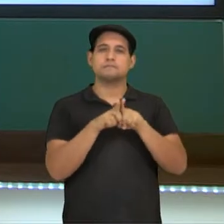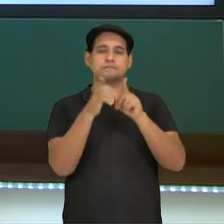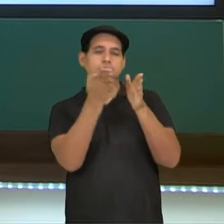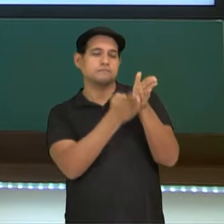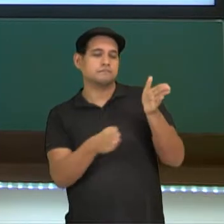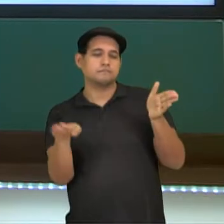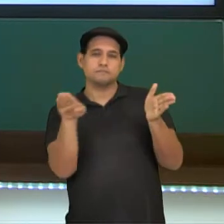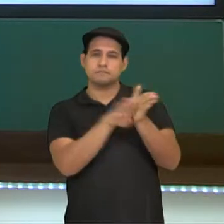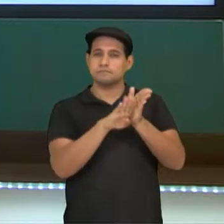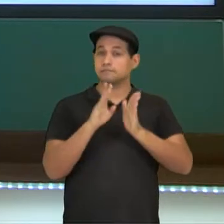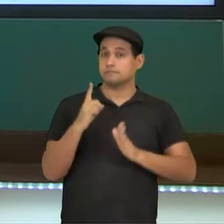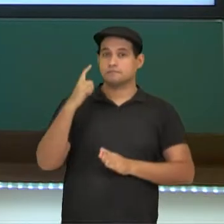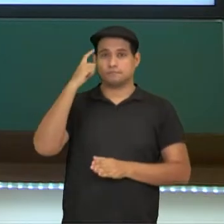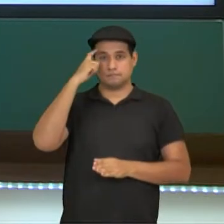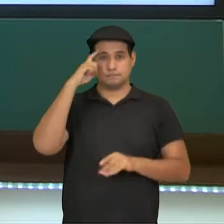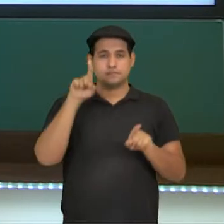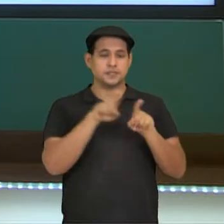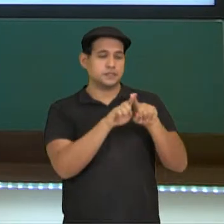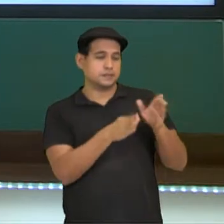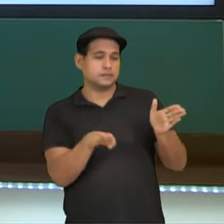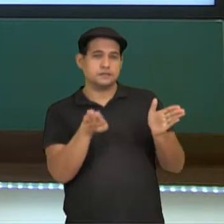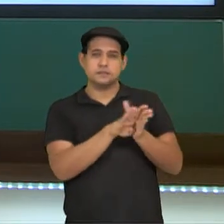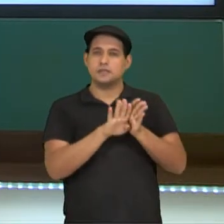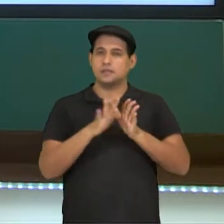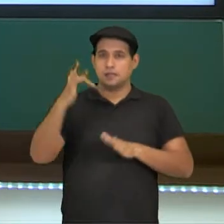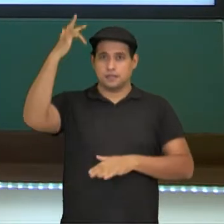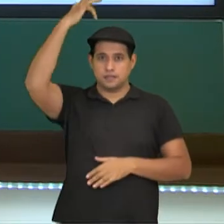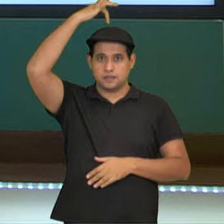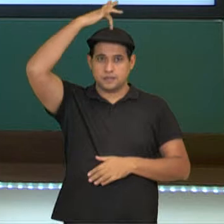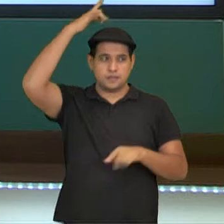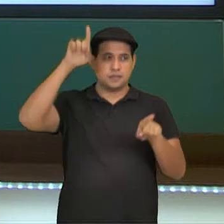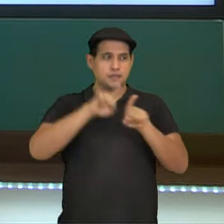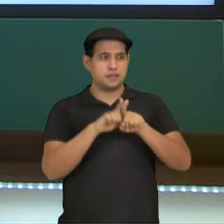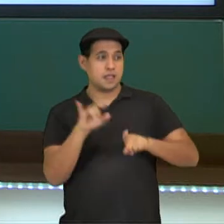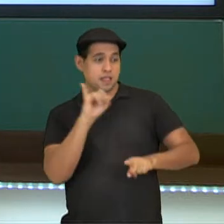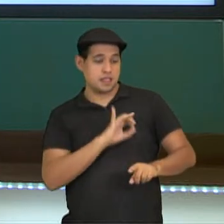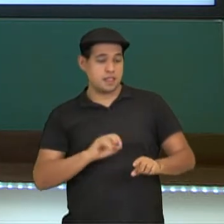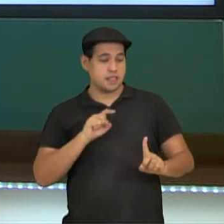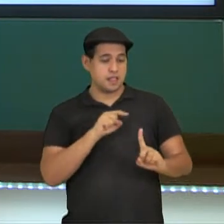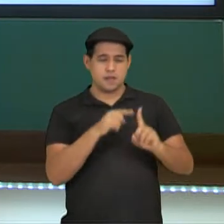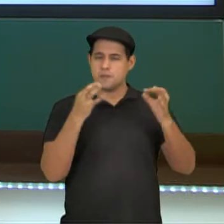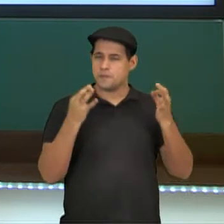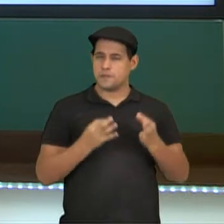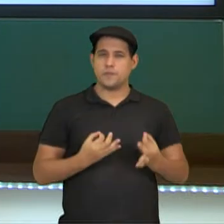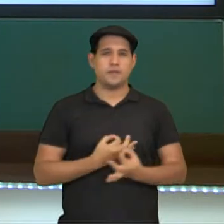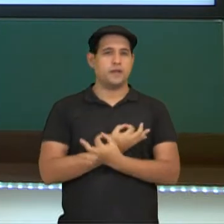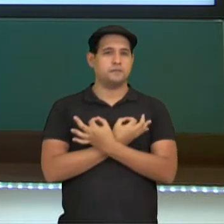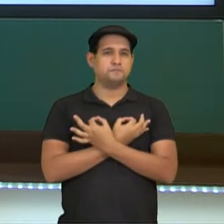atingir aquele estado mental, aquele estado de espírito ideal para as práticas meditativas.